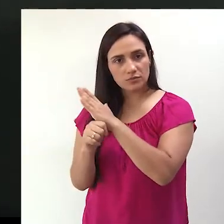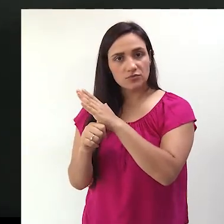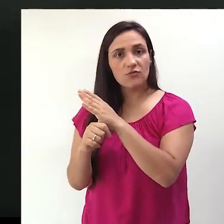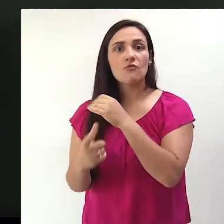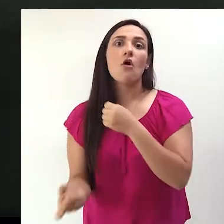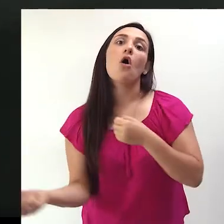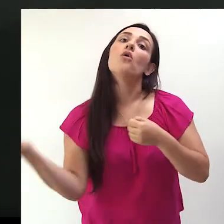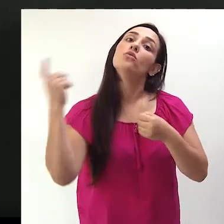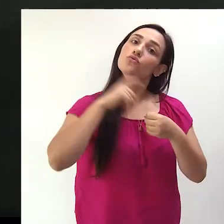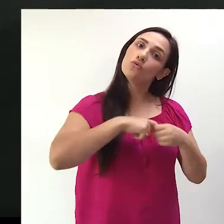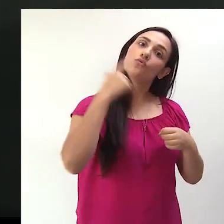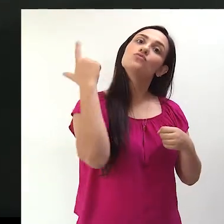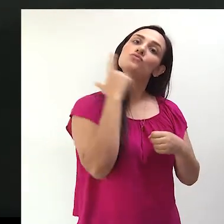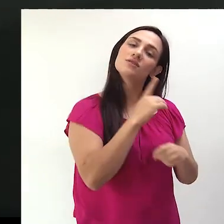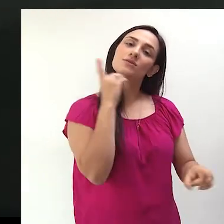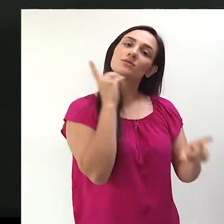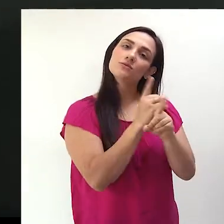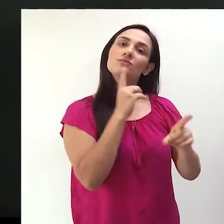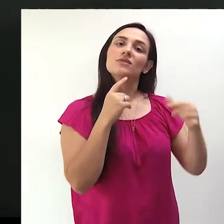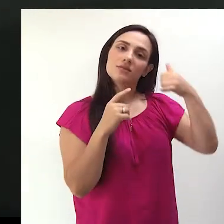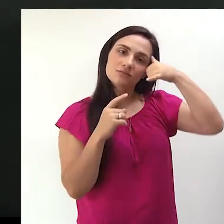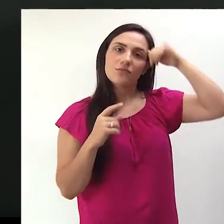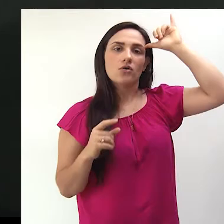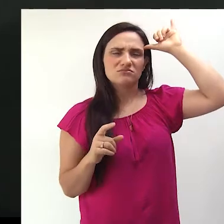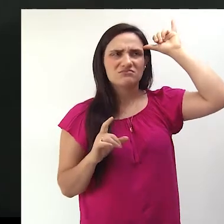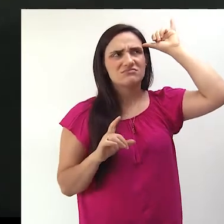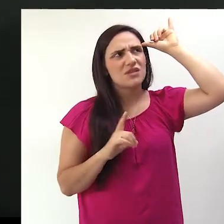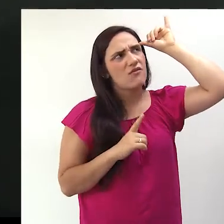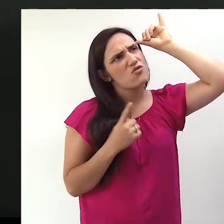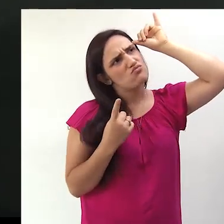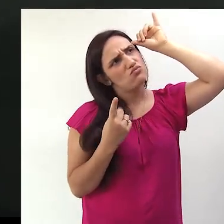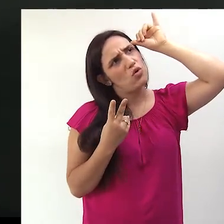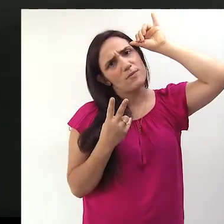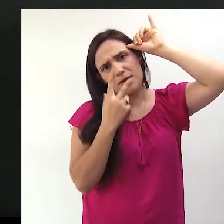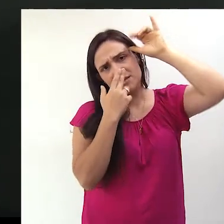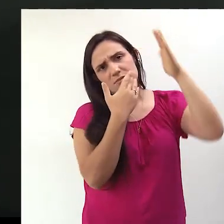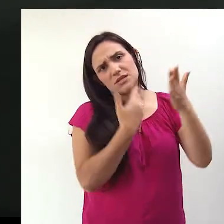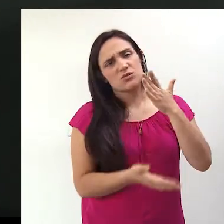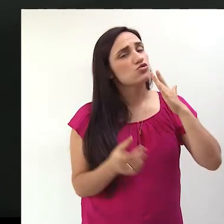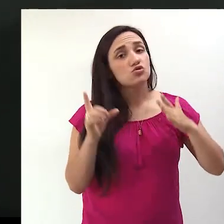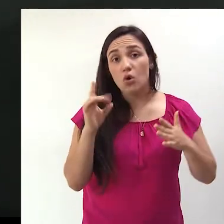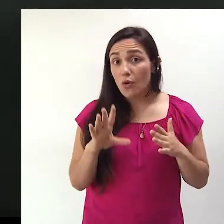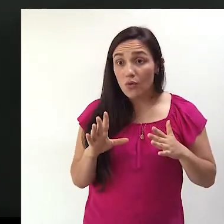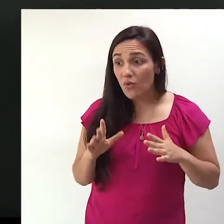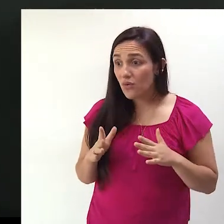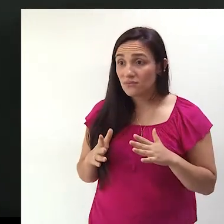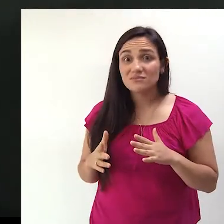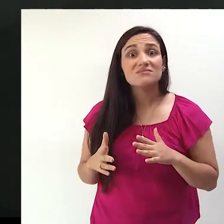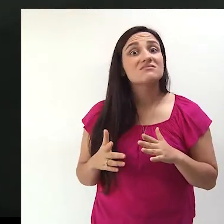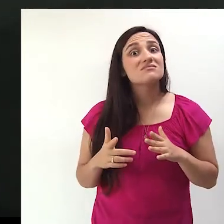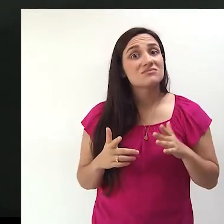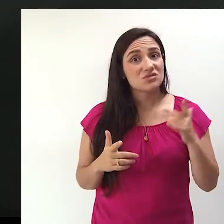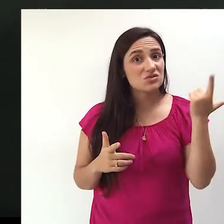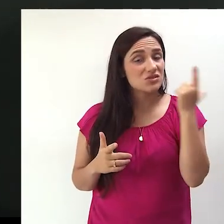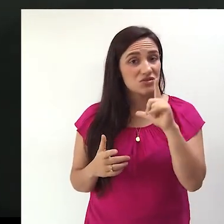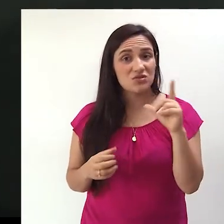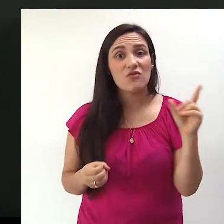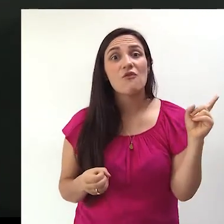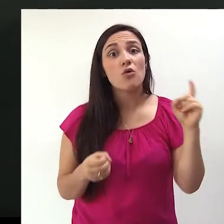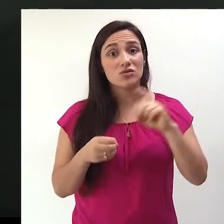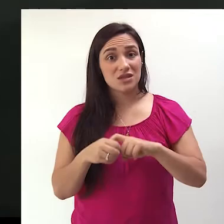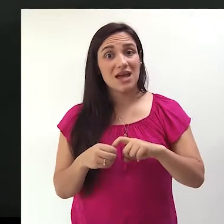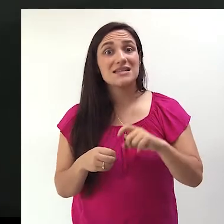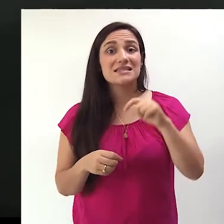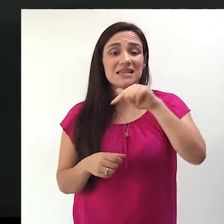uma cabeça apenas de gado que não foi recuperada. E então foram 74 cabeças de gado